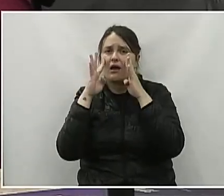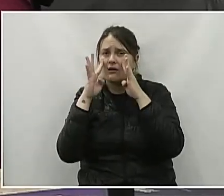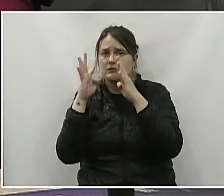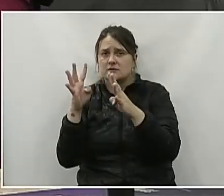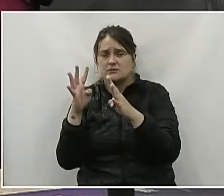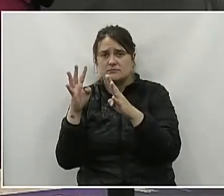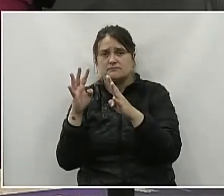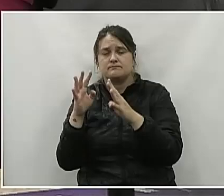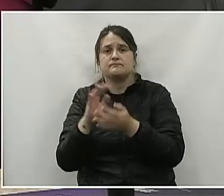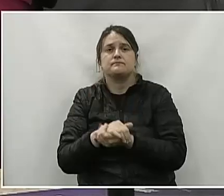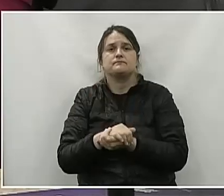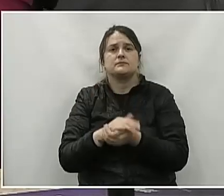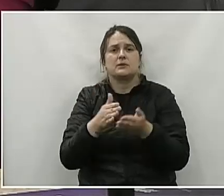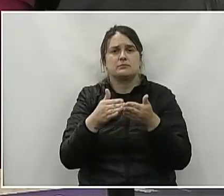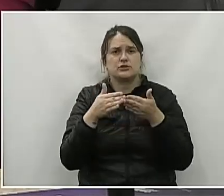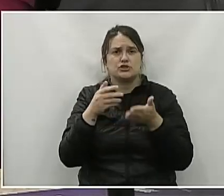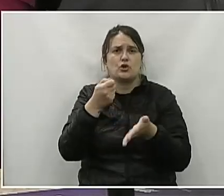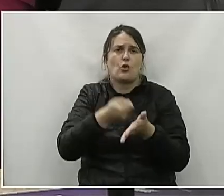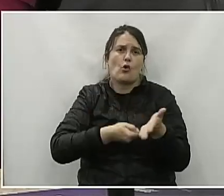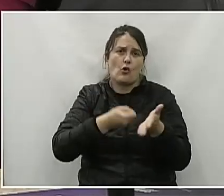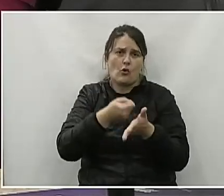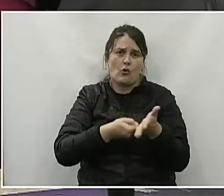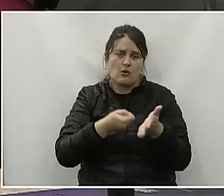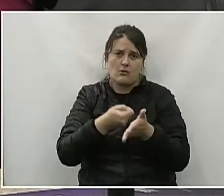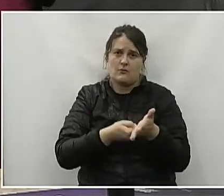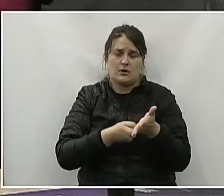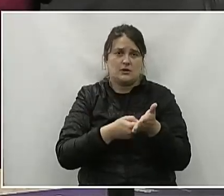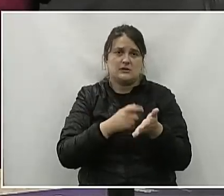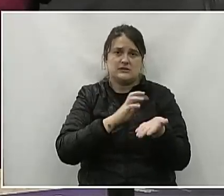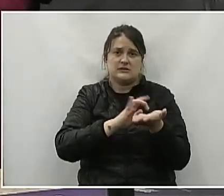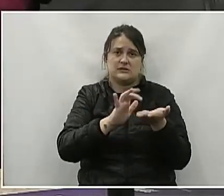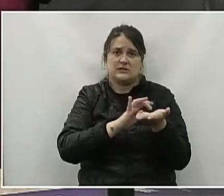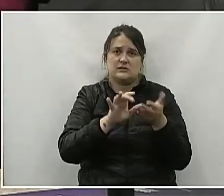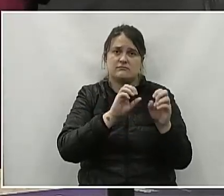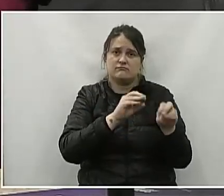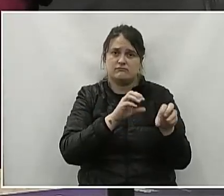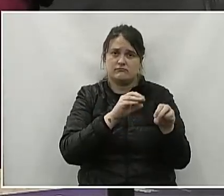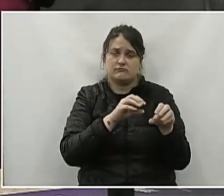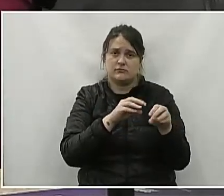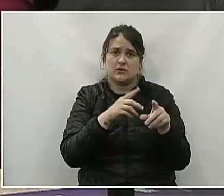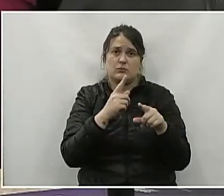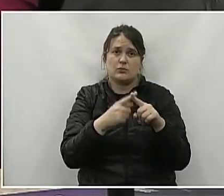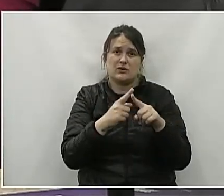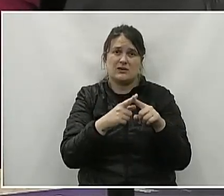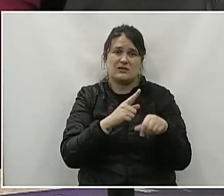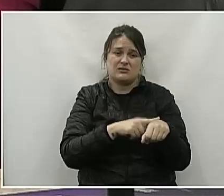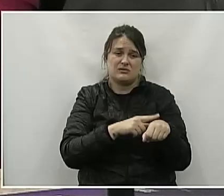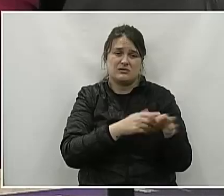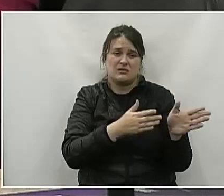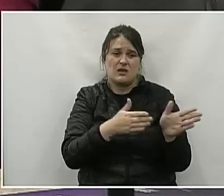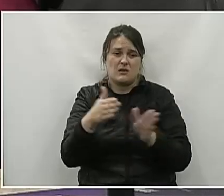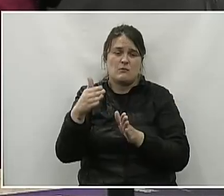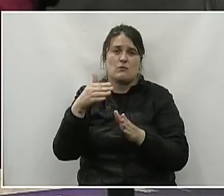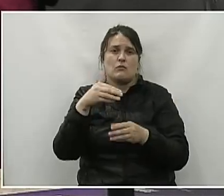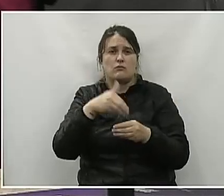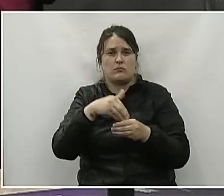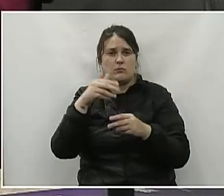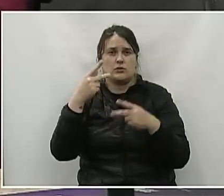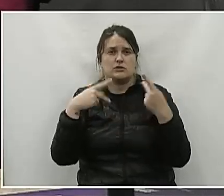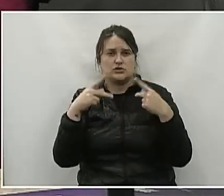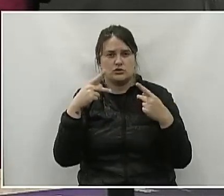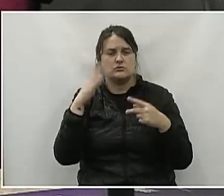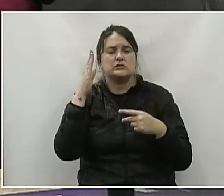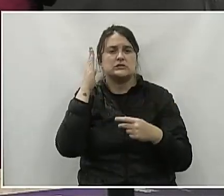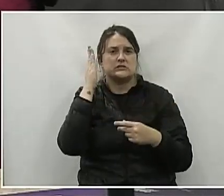atenção. Então, fica aí a nossa cobrança para que, mesmo que seja agora o momento eleitoral, que a